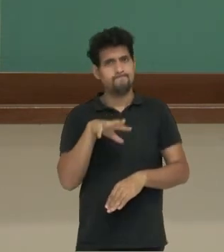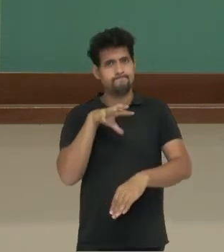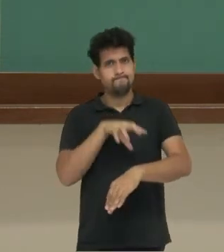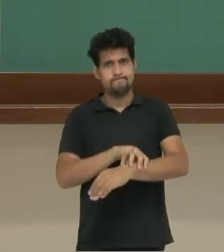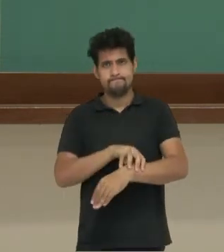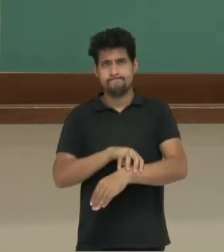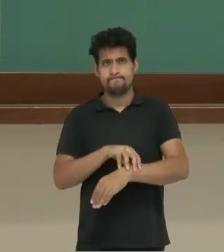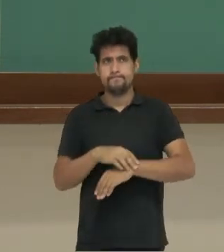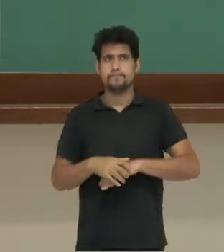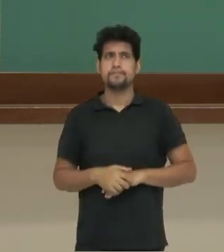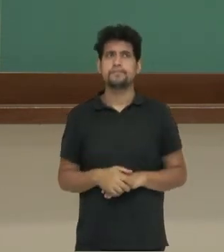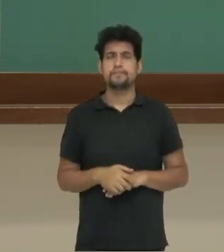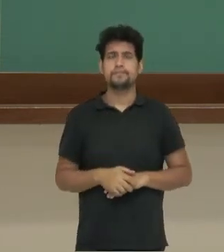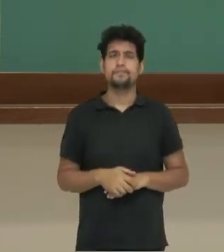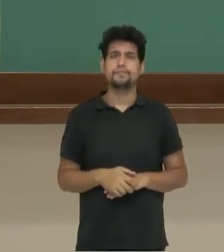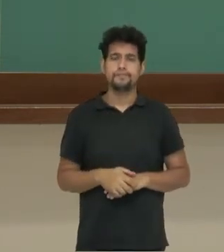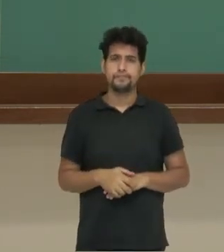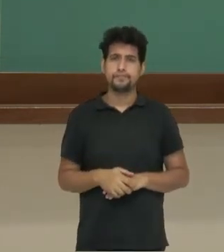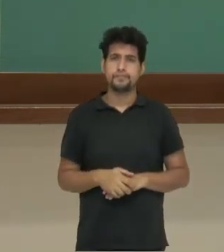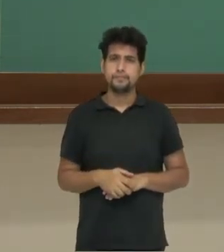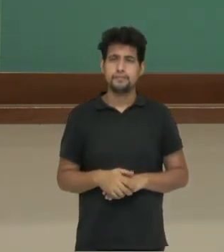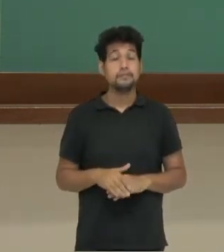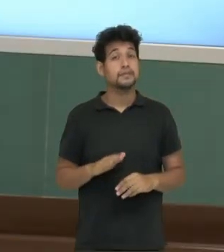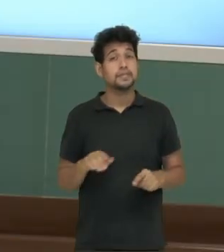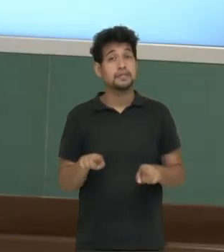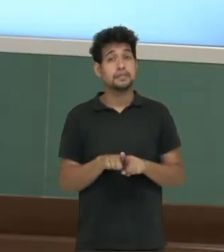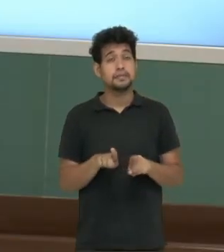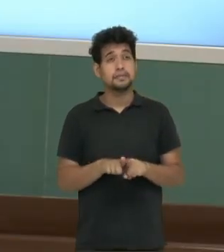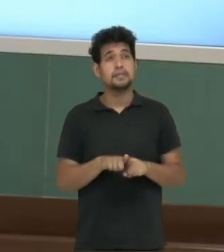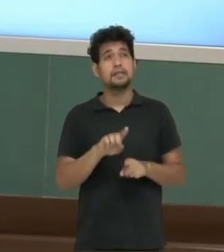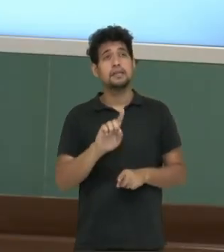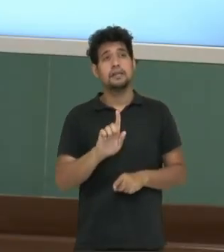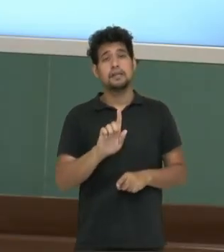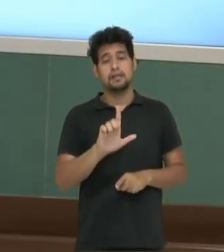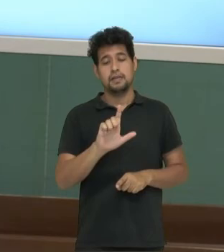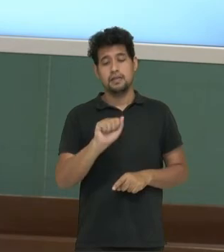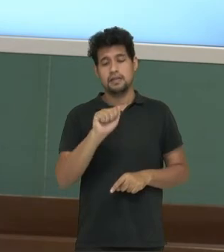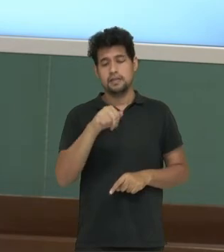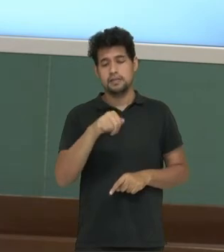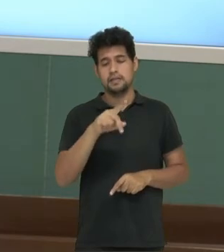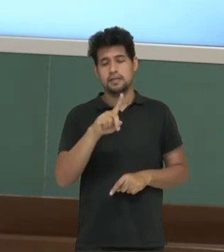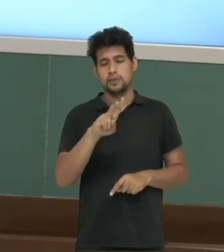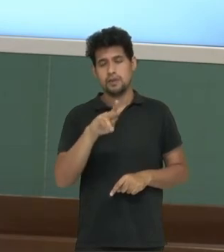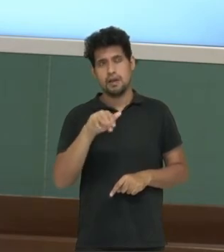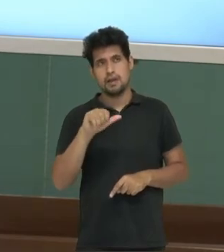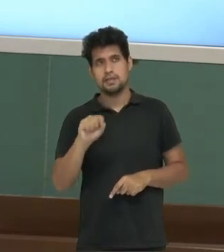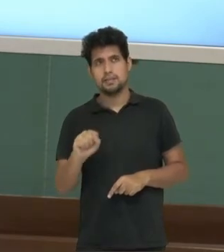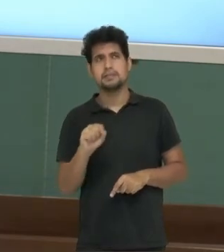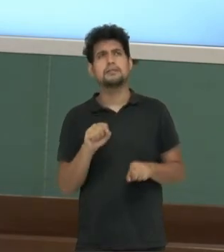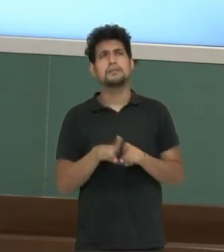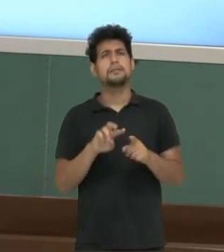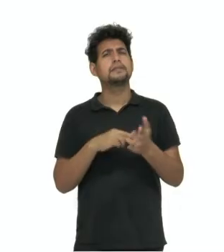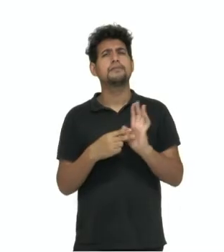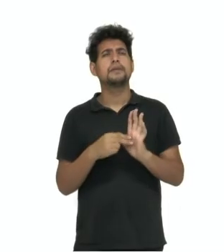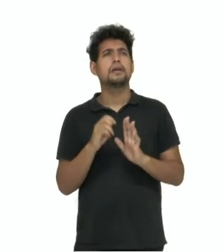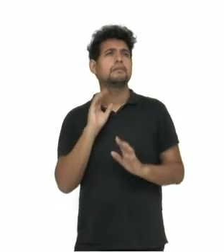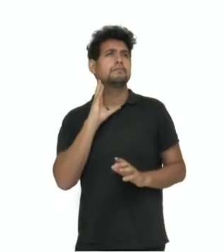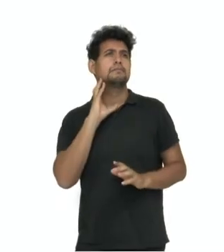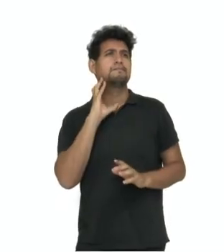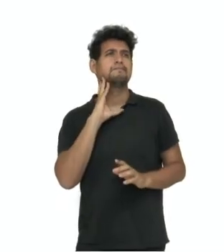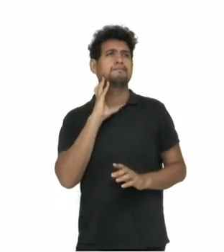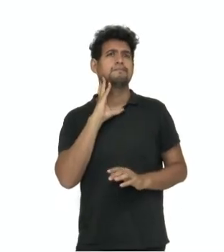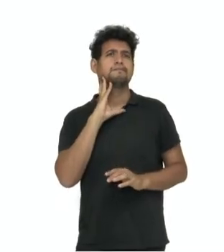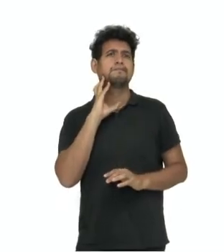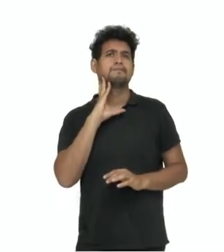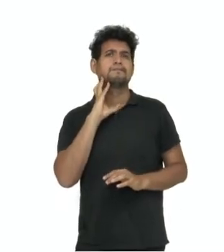né? Ok? Já as glândulas paratóides, né? As glândulas paratóides é aquela